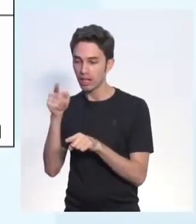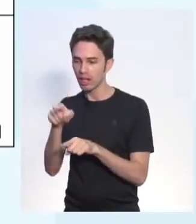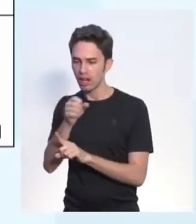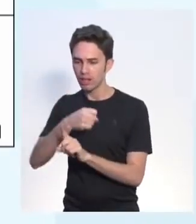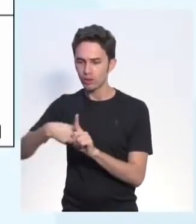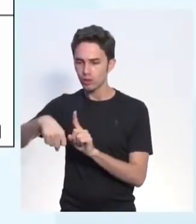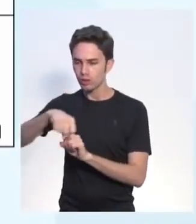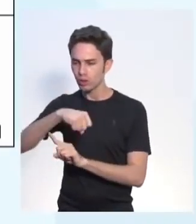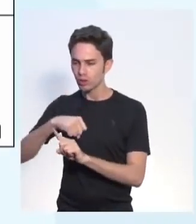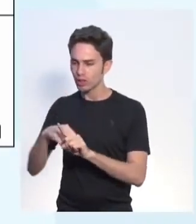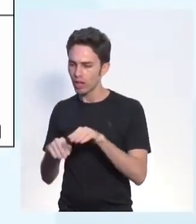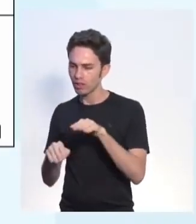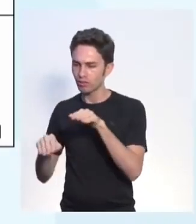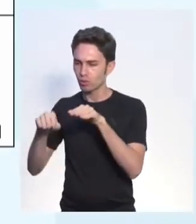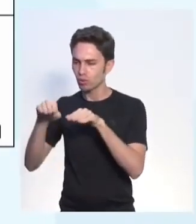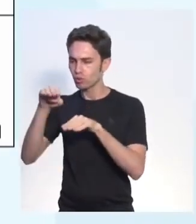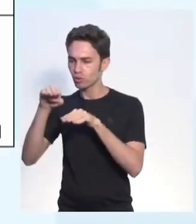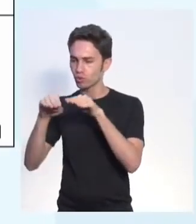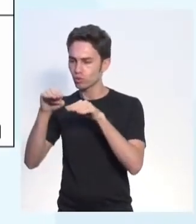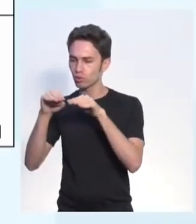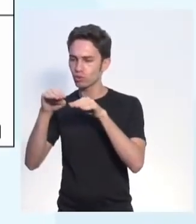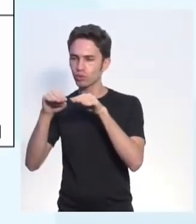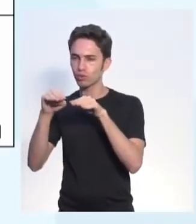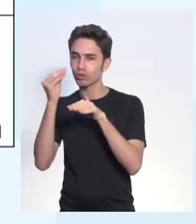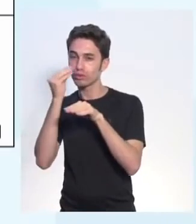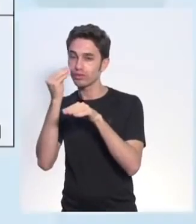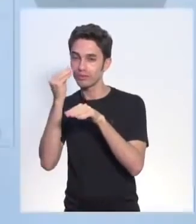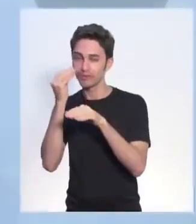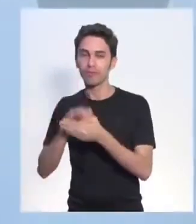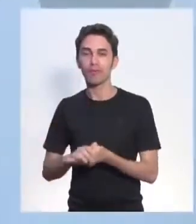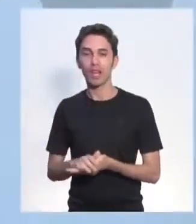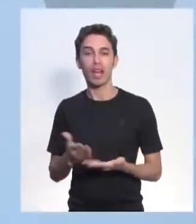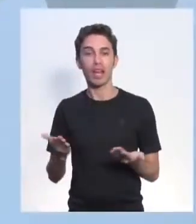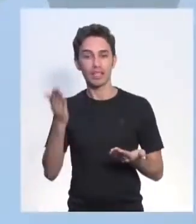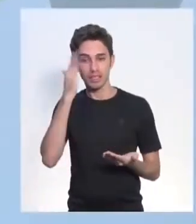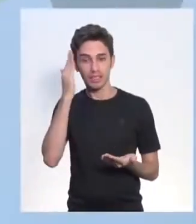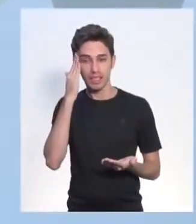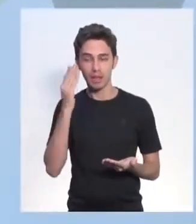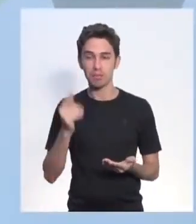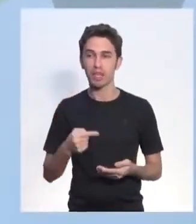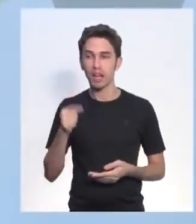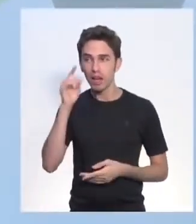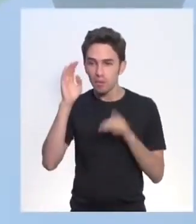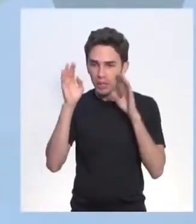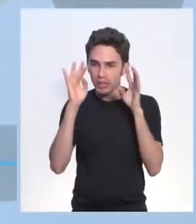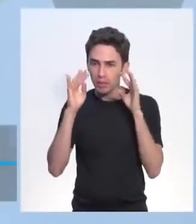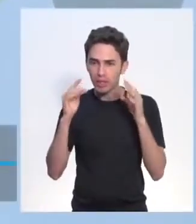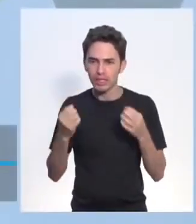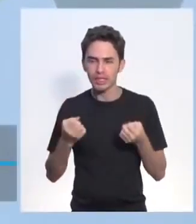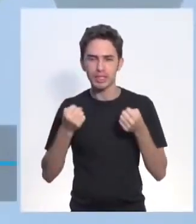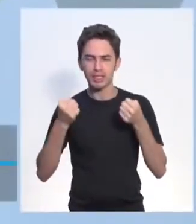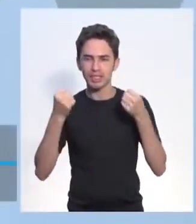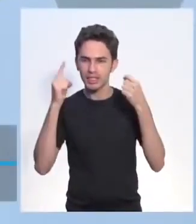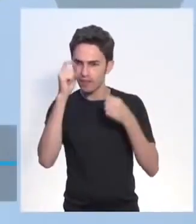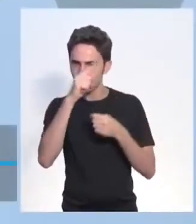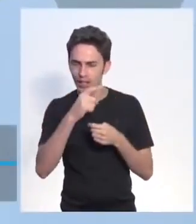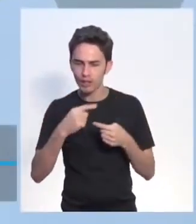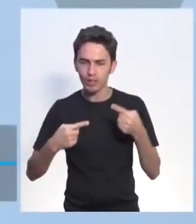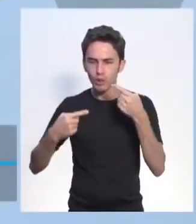que a tensão entre esses dois sistemas está fundamentado aí